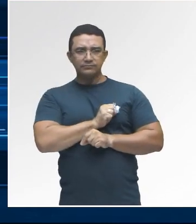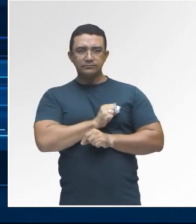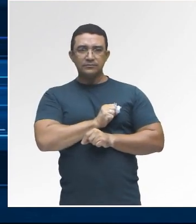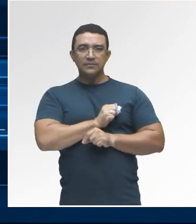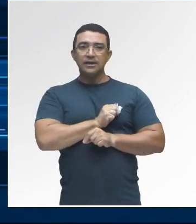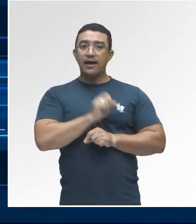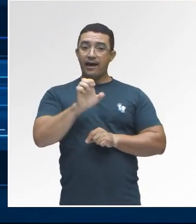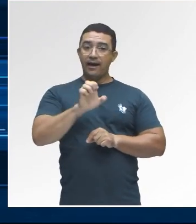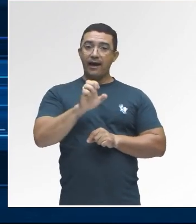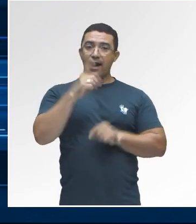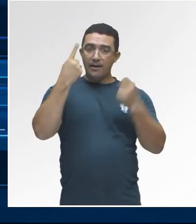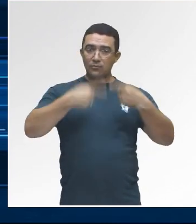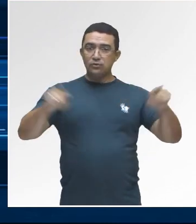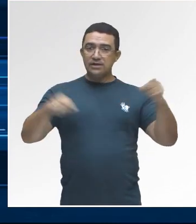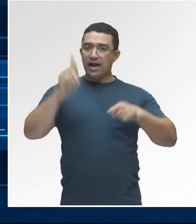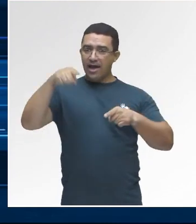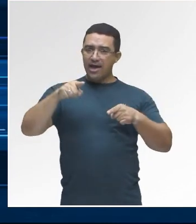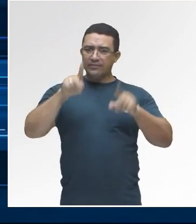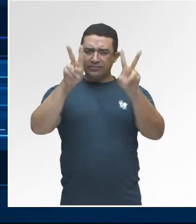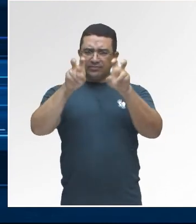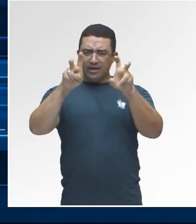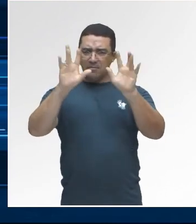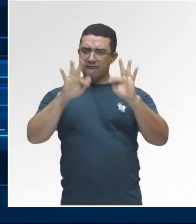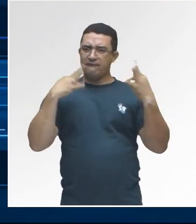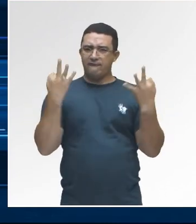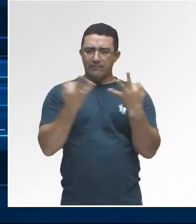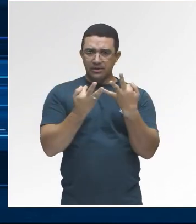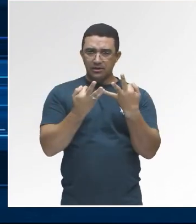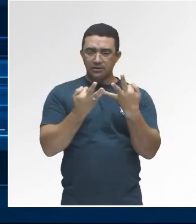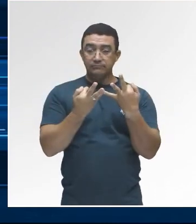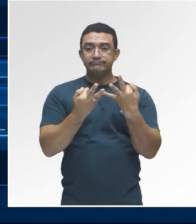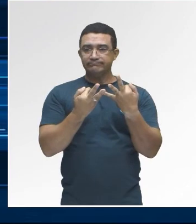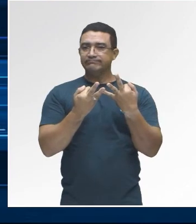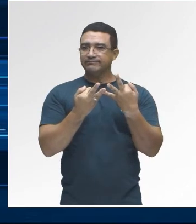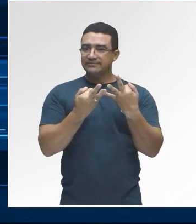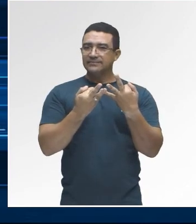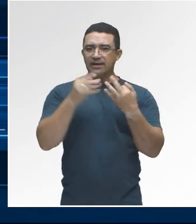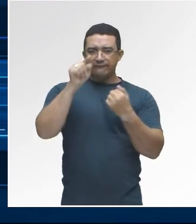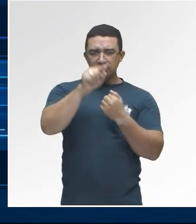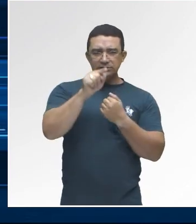é? É só você utilizar todas as estratégias de leitura